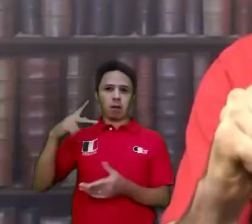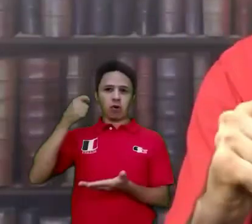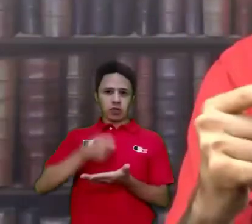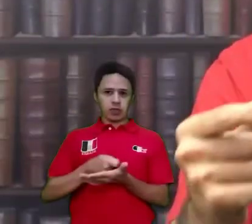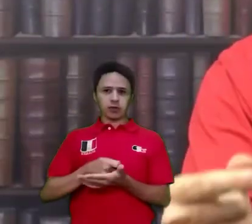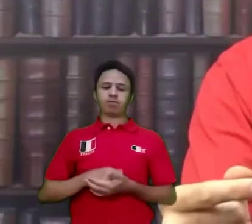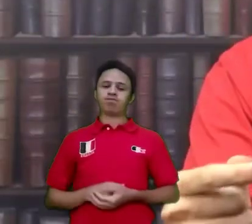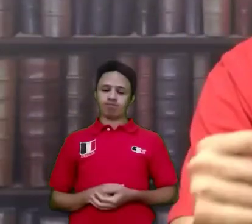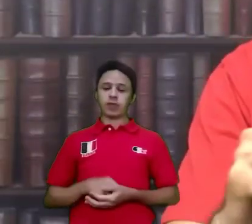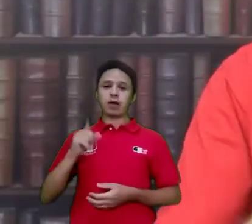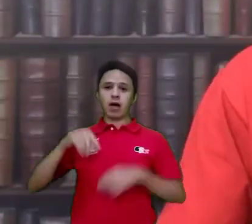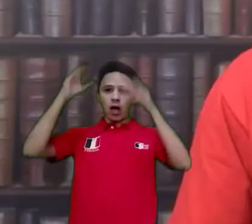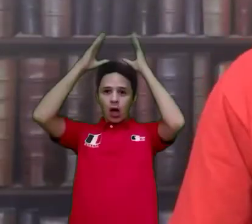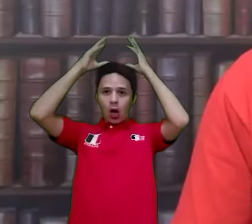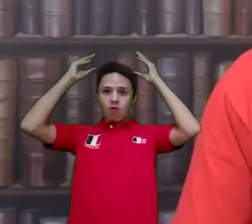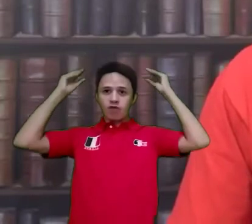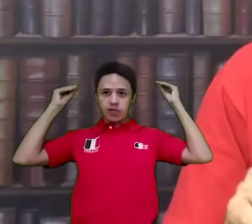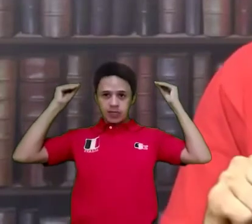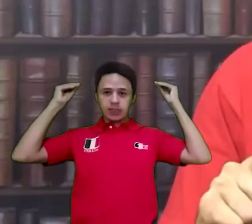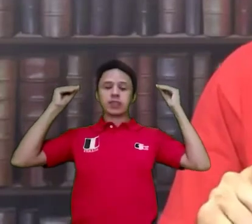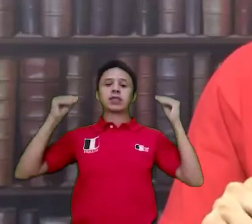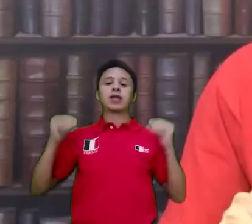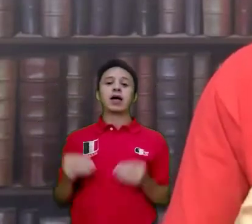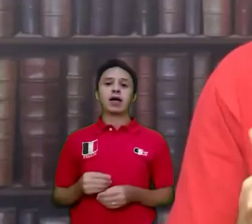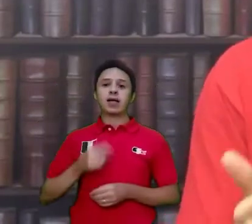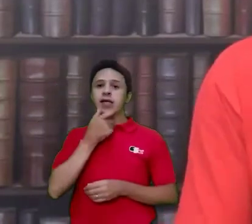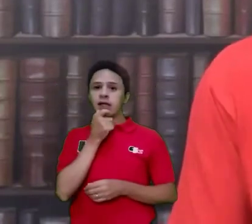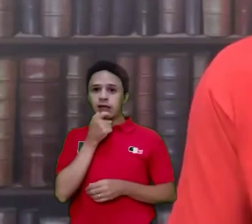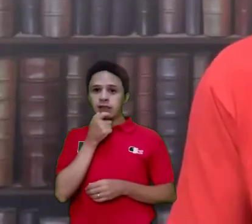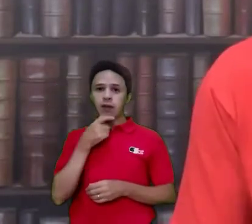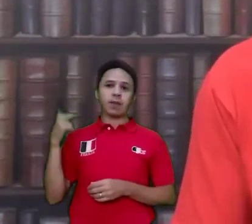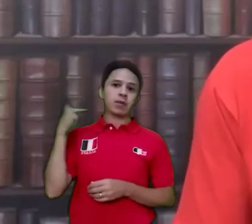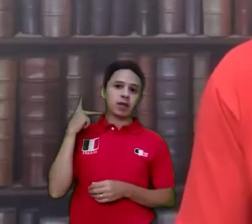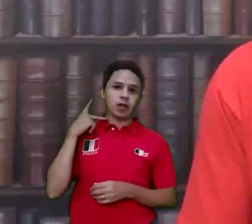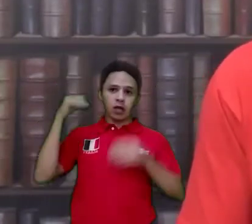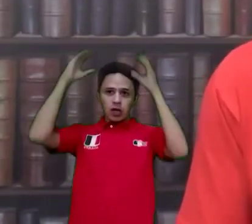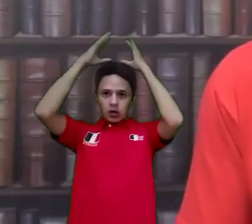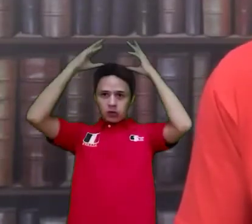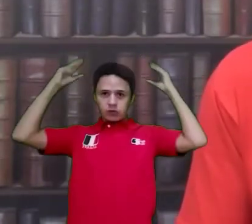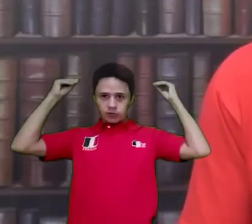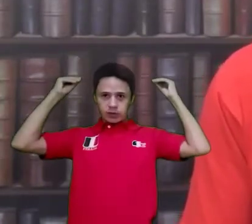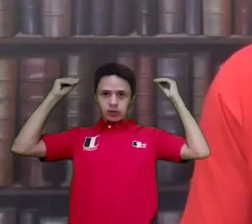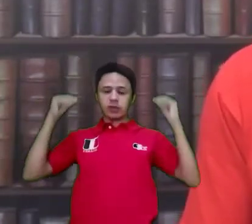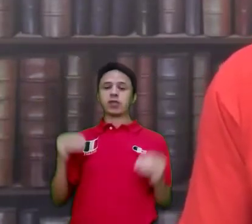Os puritanos são os calvinistas ingleses. Os presbiterianos são os calvinistas